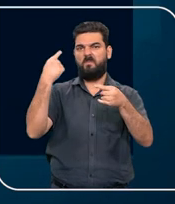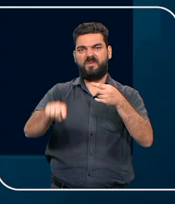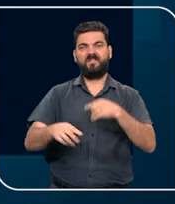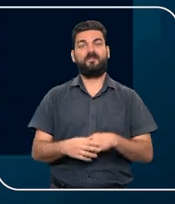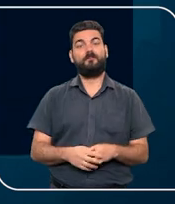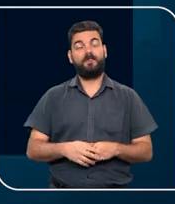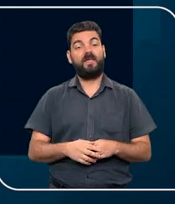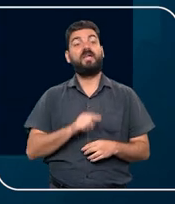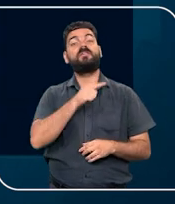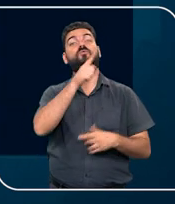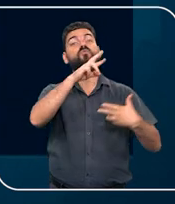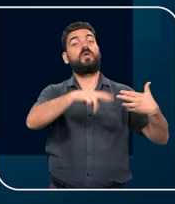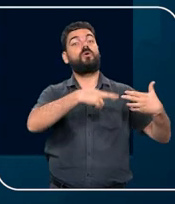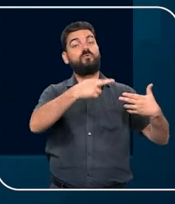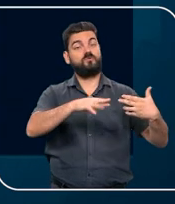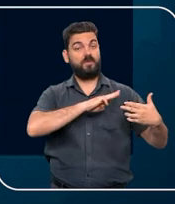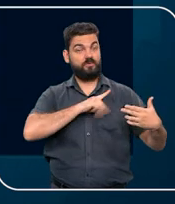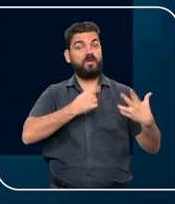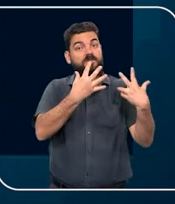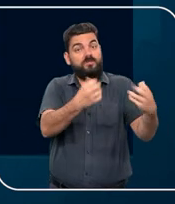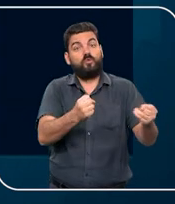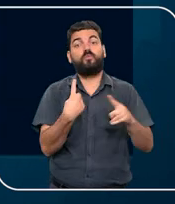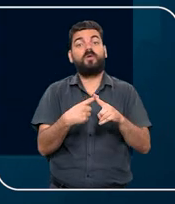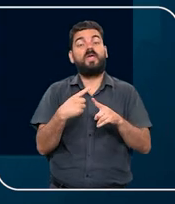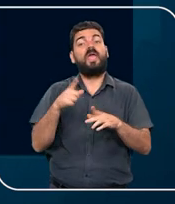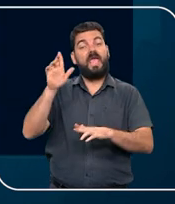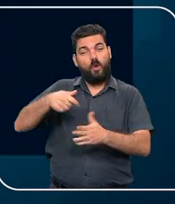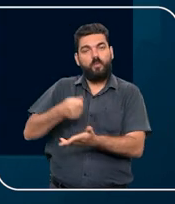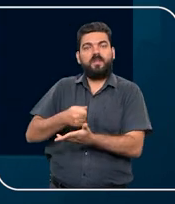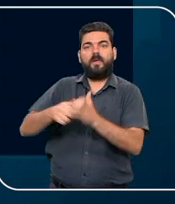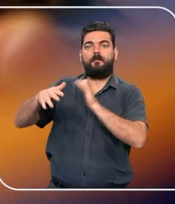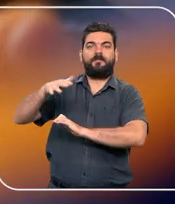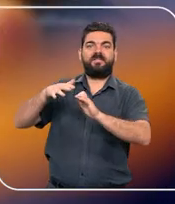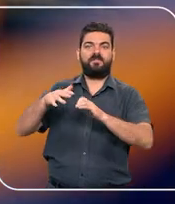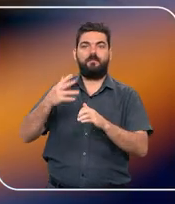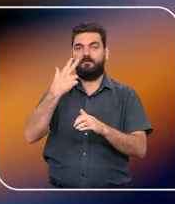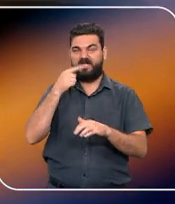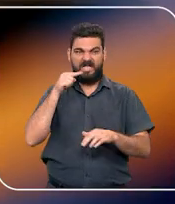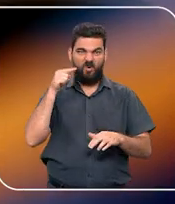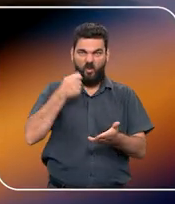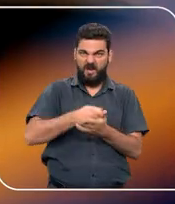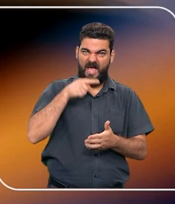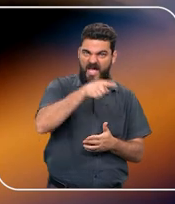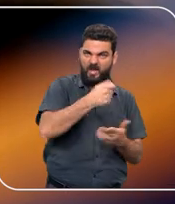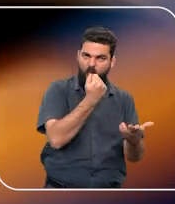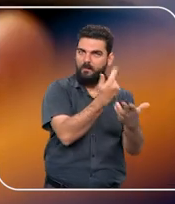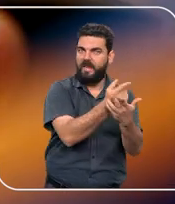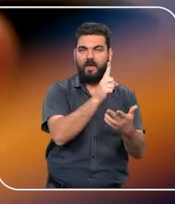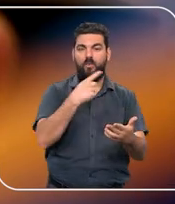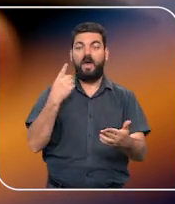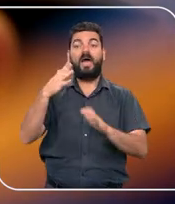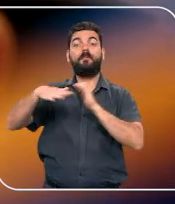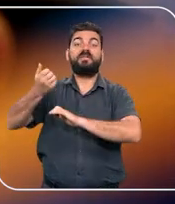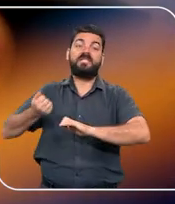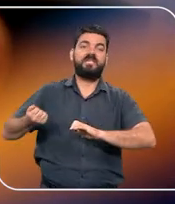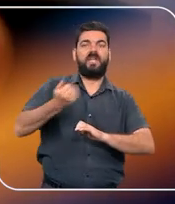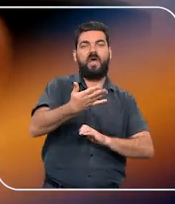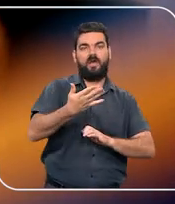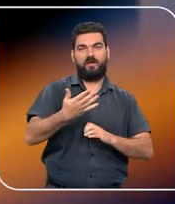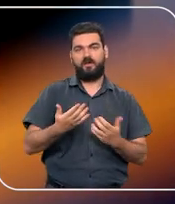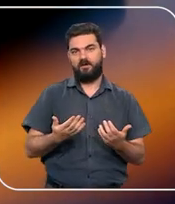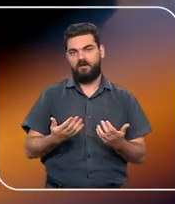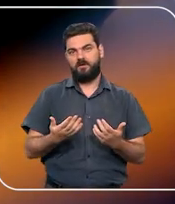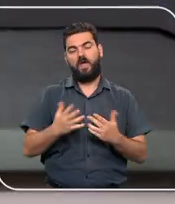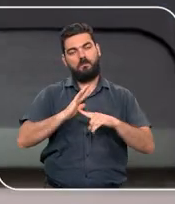as cláusulas e deu provimento ao recurso ao concluir que a operadora não pode transferir aos consumidores todo